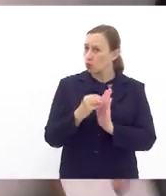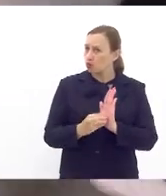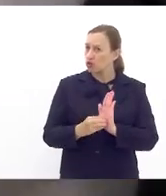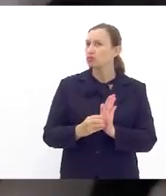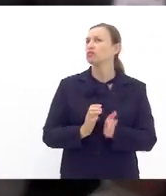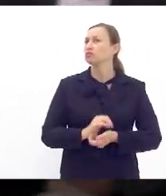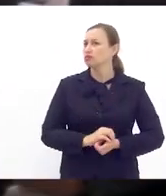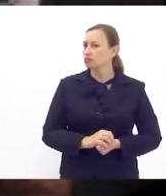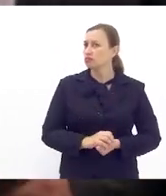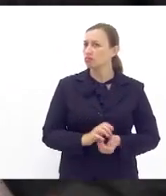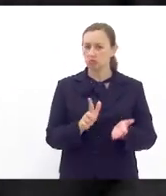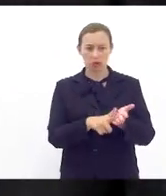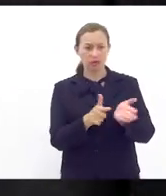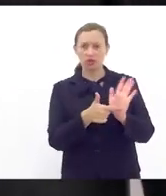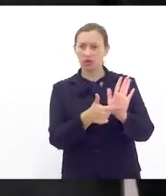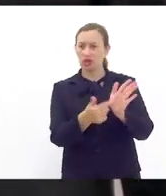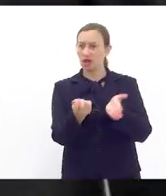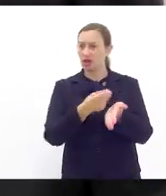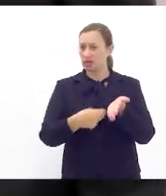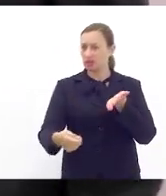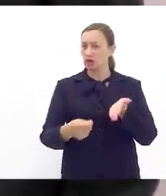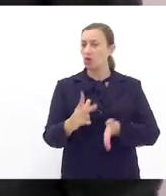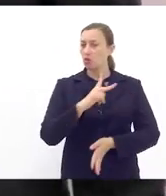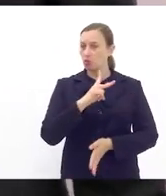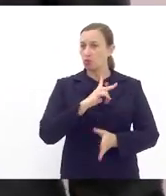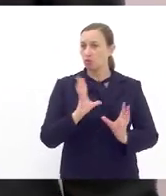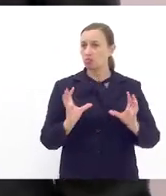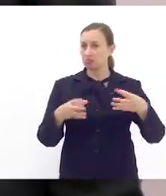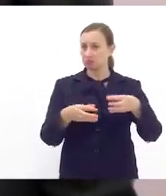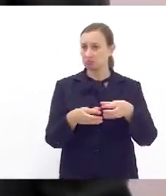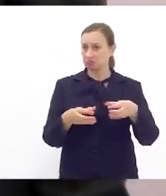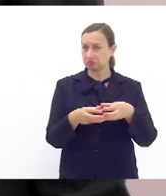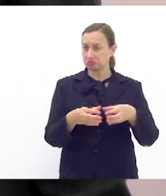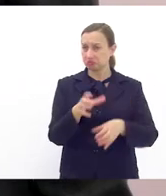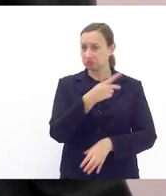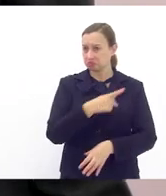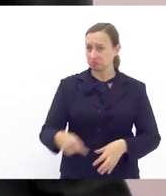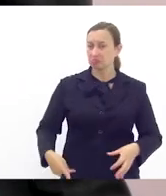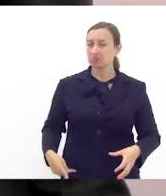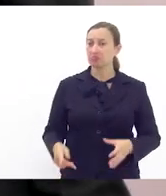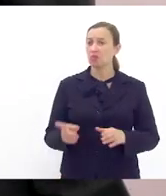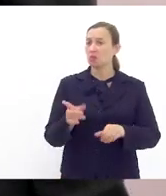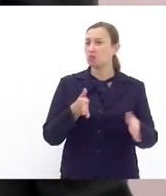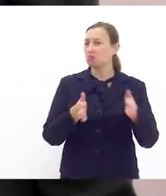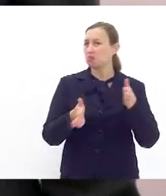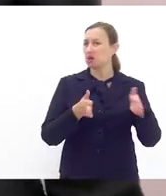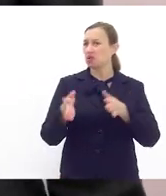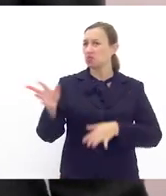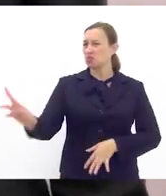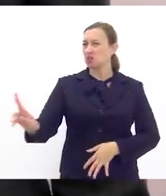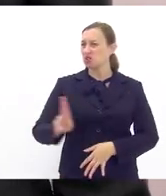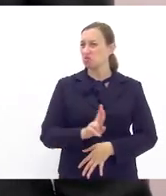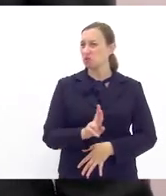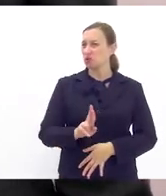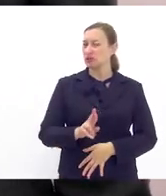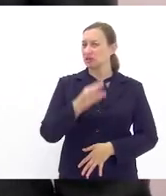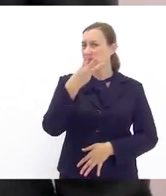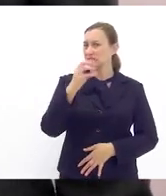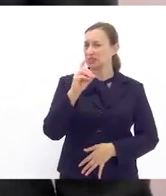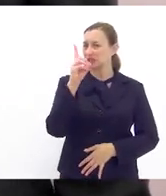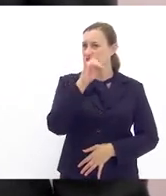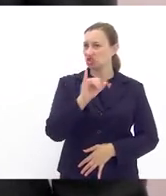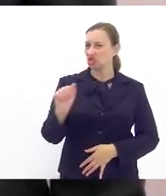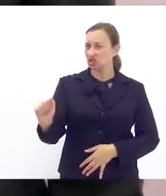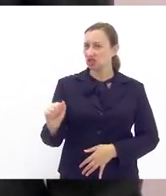que tá aqui assinado pelo próprio presidente da Comissão que nos dá um prazo de resposta de 30 dias